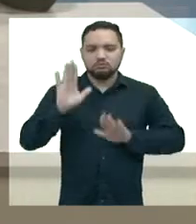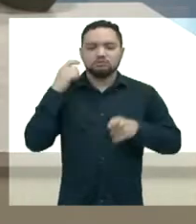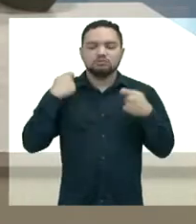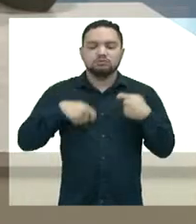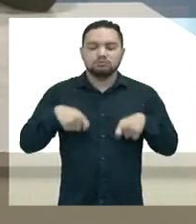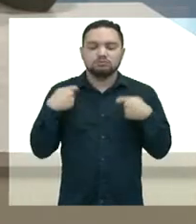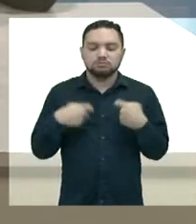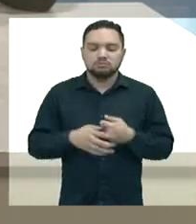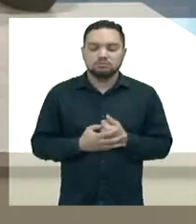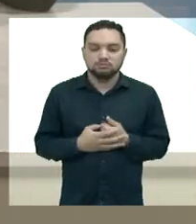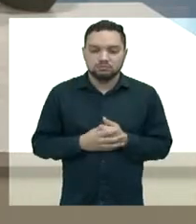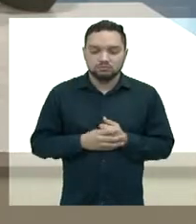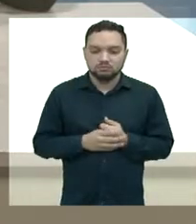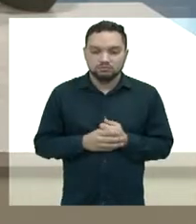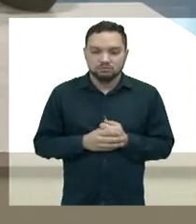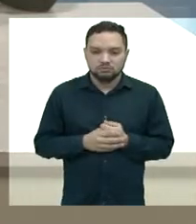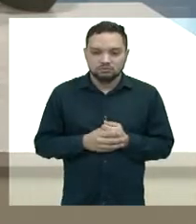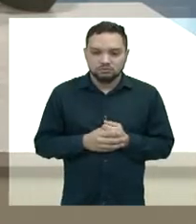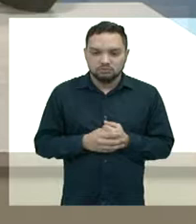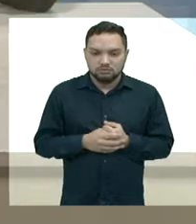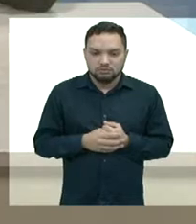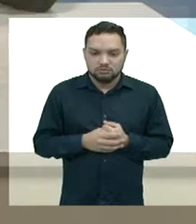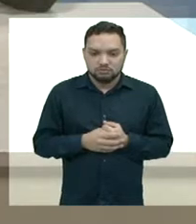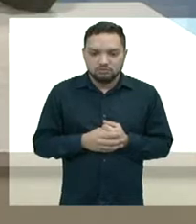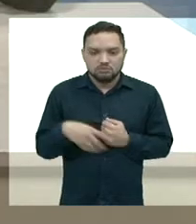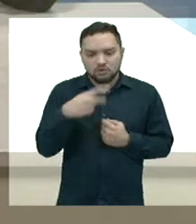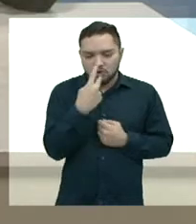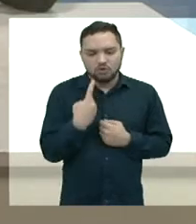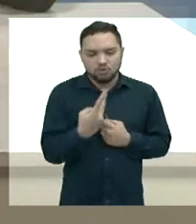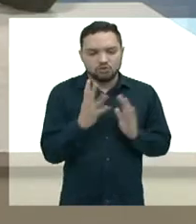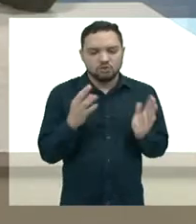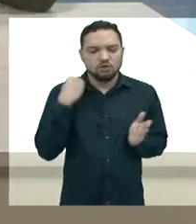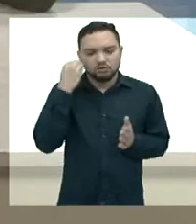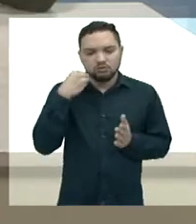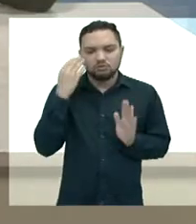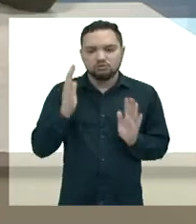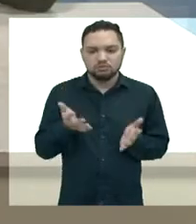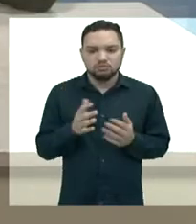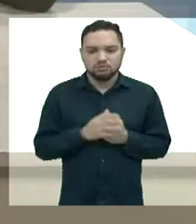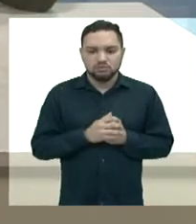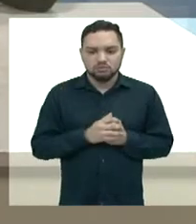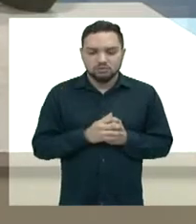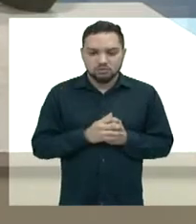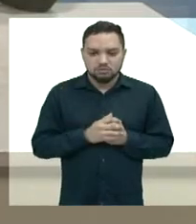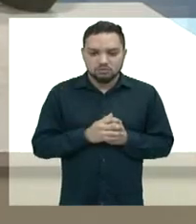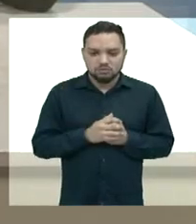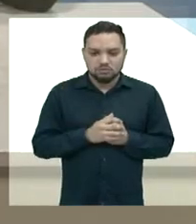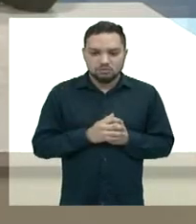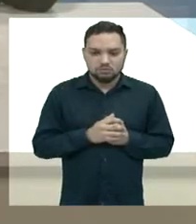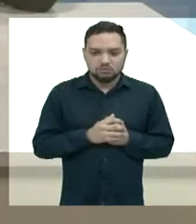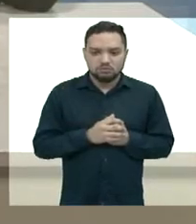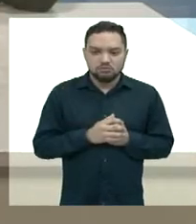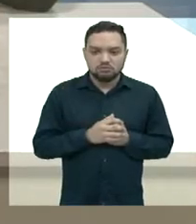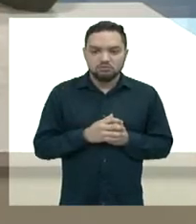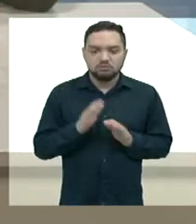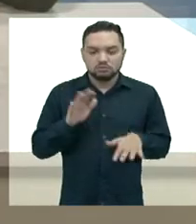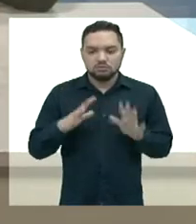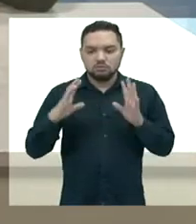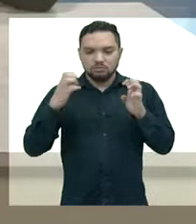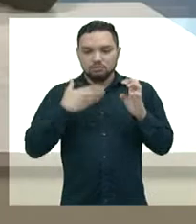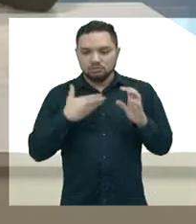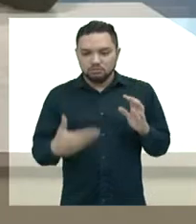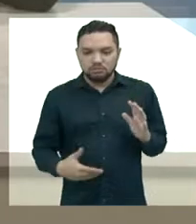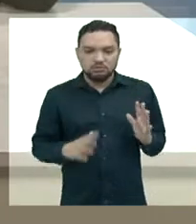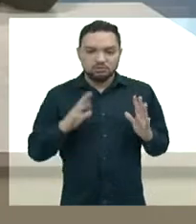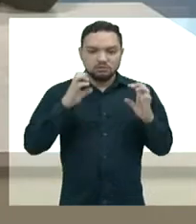dizem. Né? Eu e você que já estamos na estrada há um bom tempo, nós sempre ouvimos falar dos parlamentares. O cara, às vezes, briga com o governador, briga